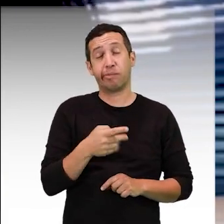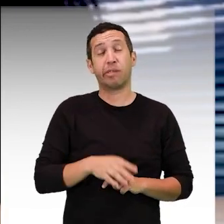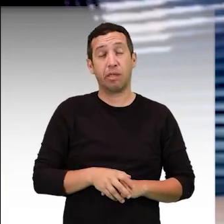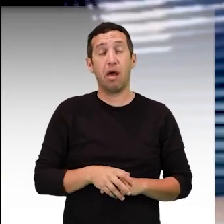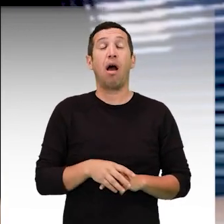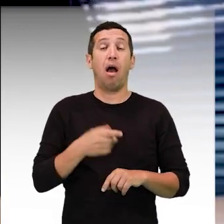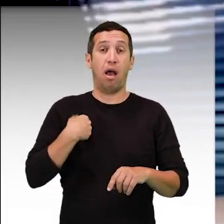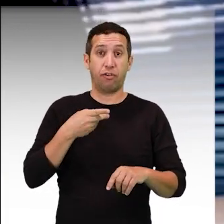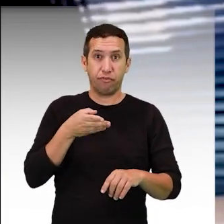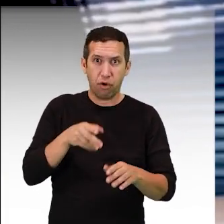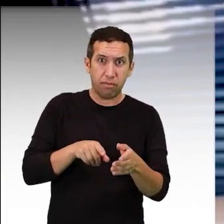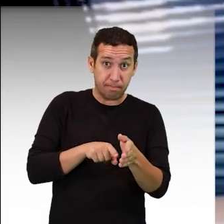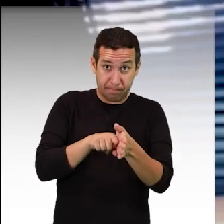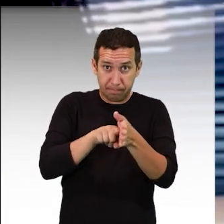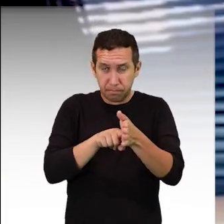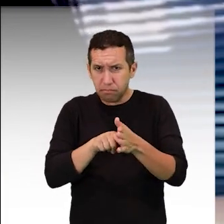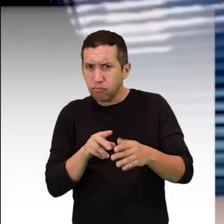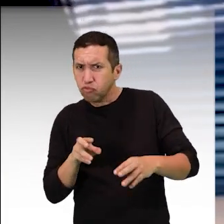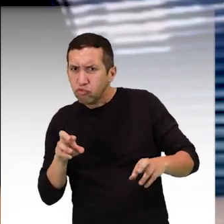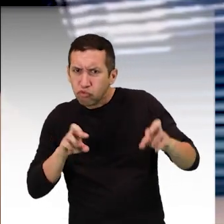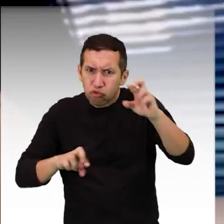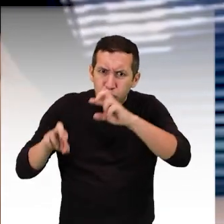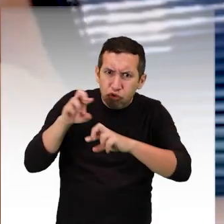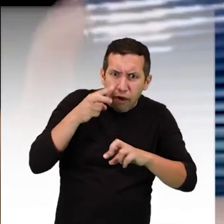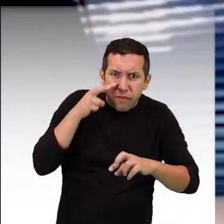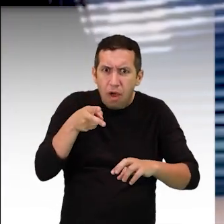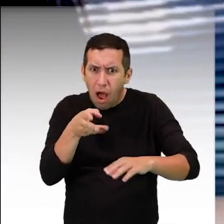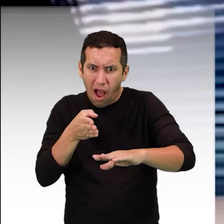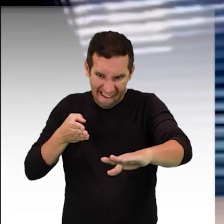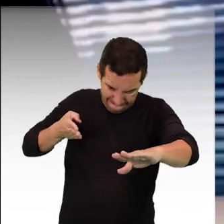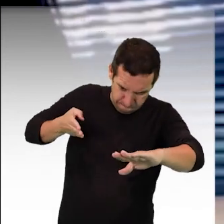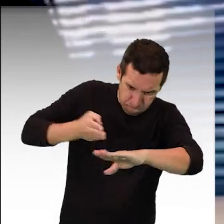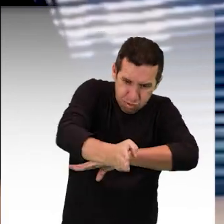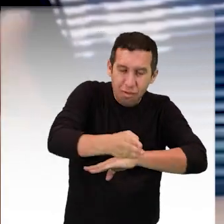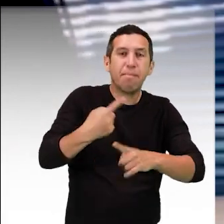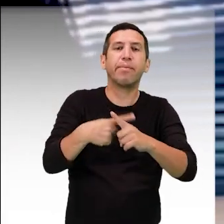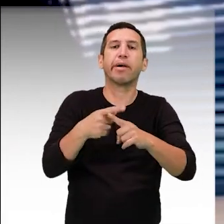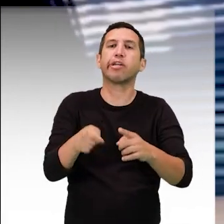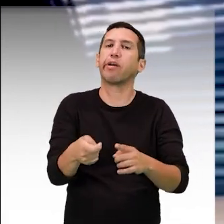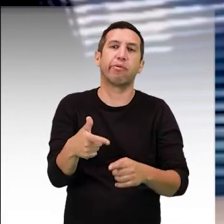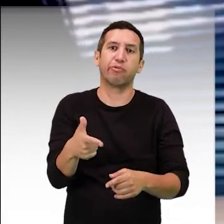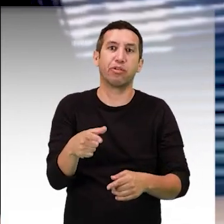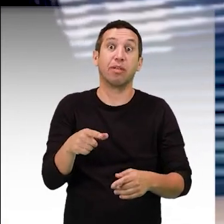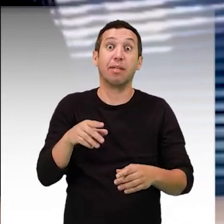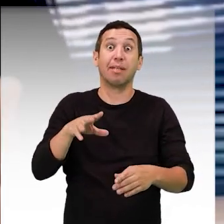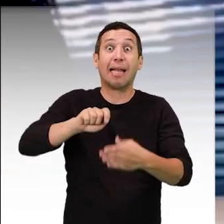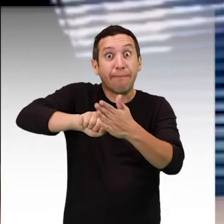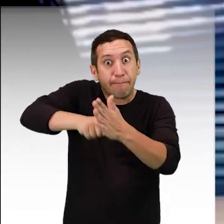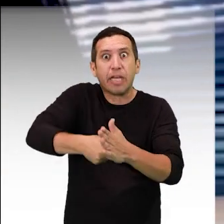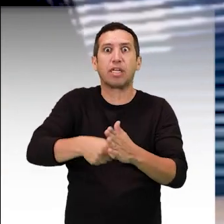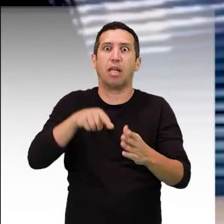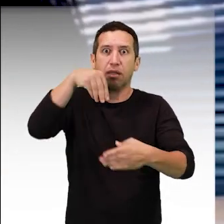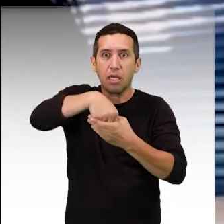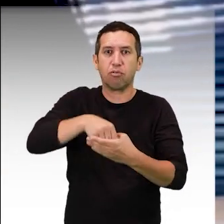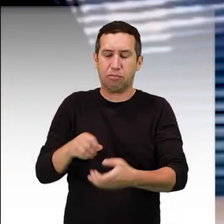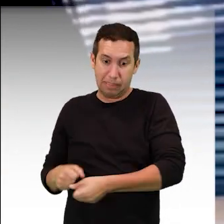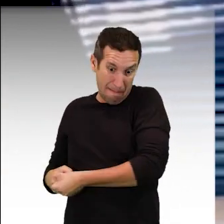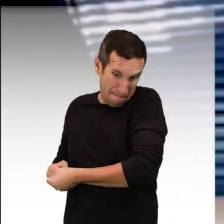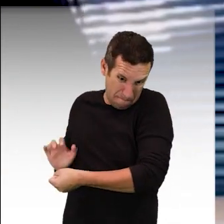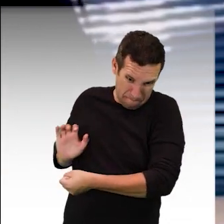quando realizamos as buscas, tivemos que entrar à força no local, porque não havia chave mesmo, elas estavam